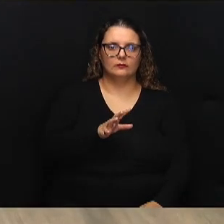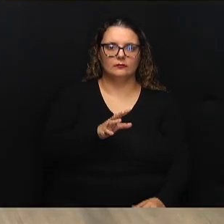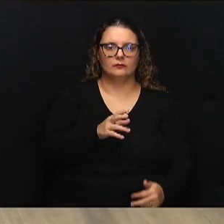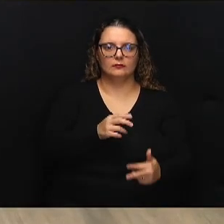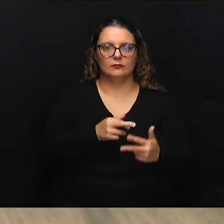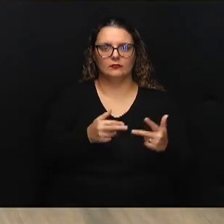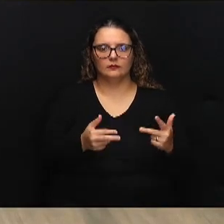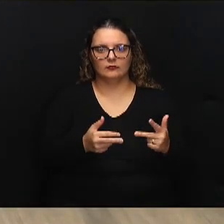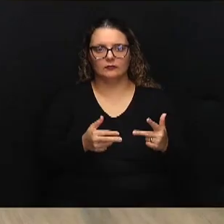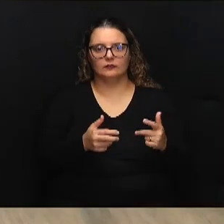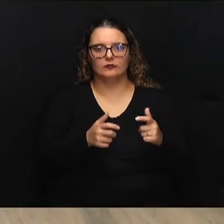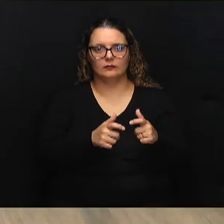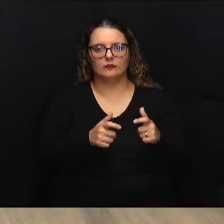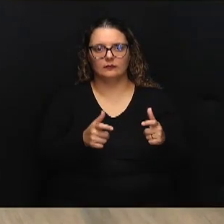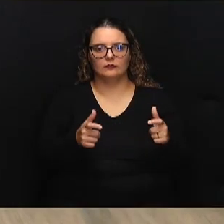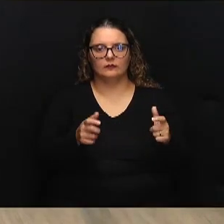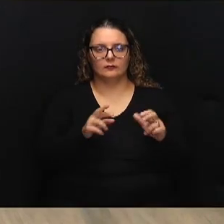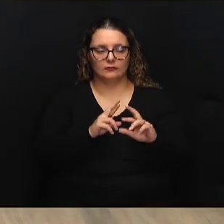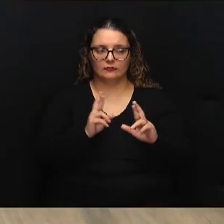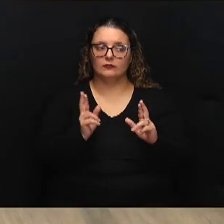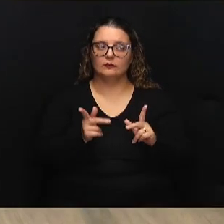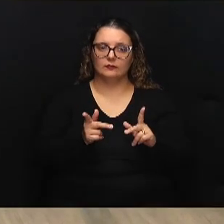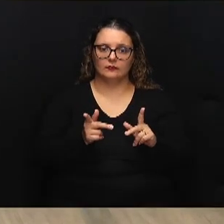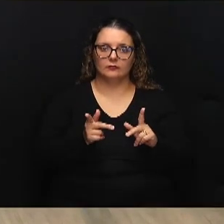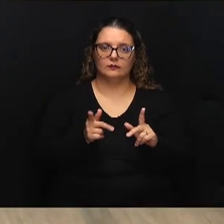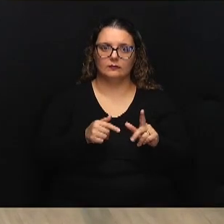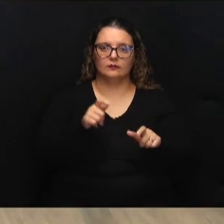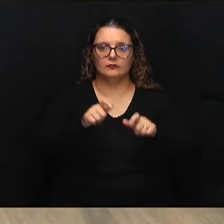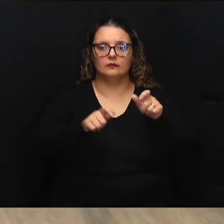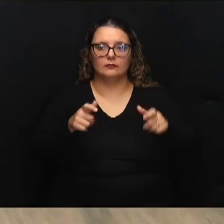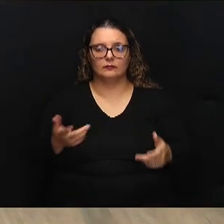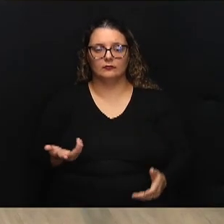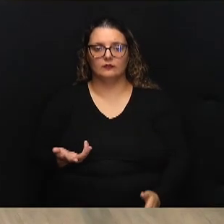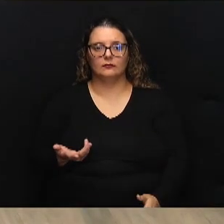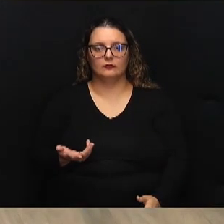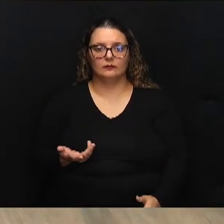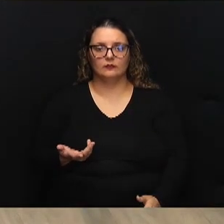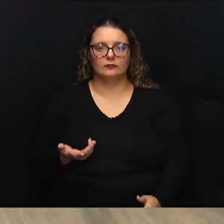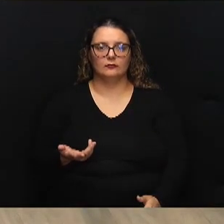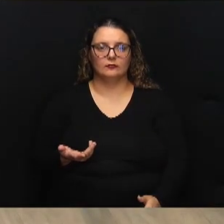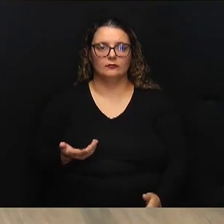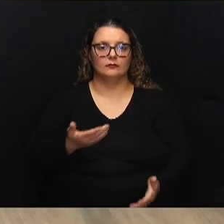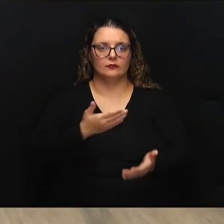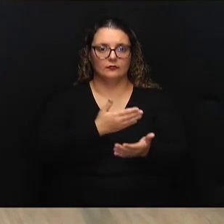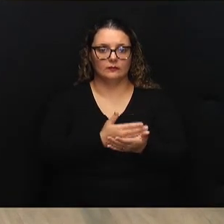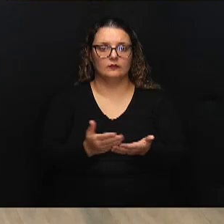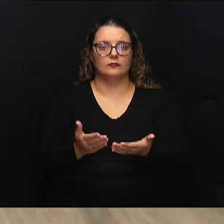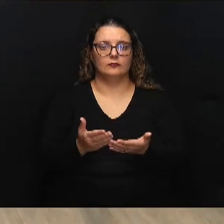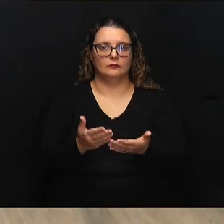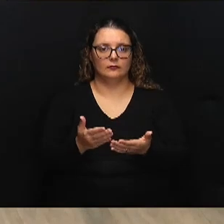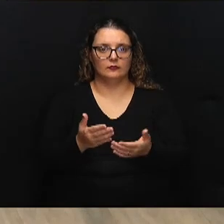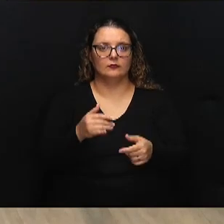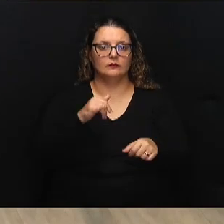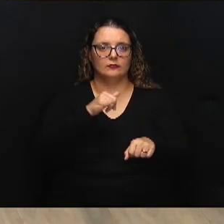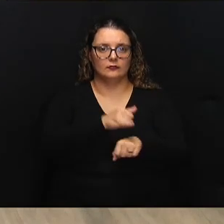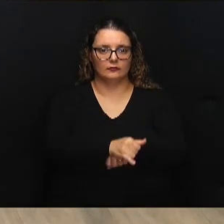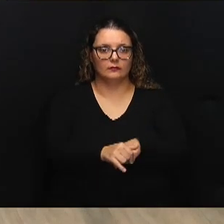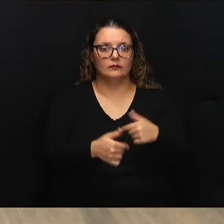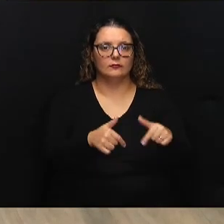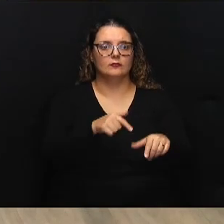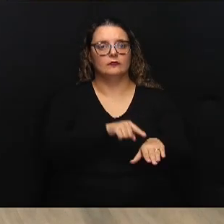que tomaram uma proporção muito diferente, né? Pessoas começaram a se ausentar de fato do trabalho, precisaram